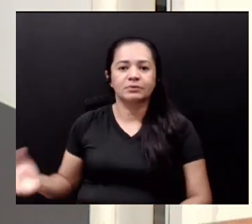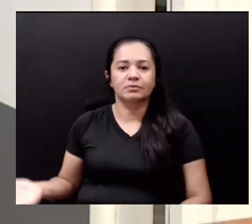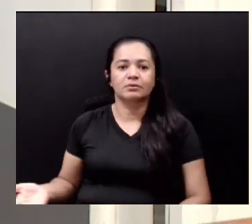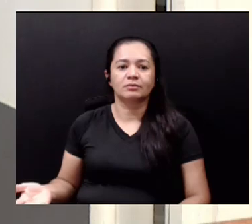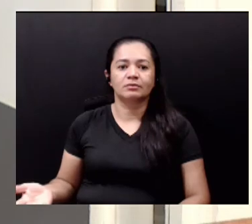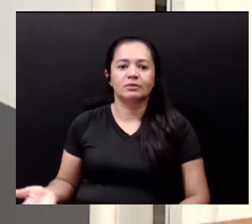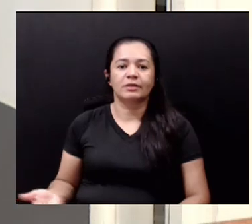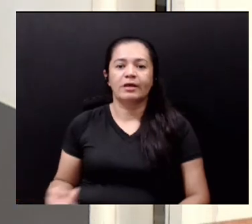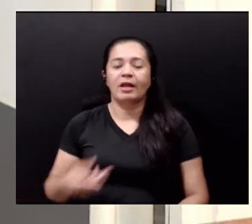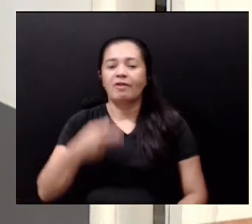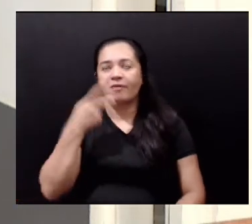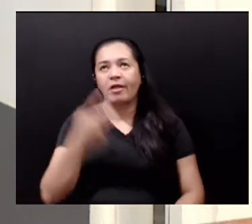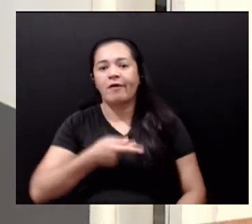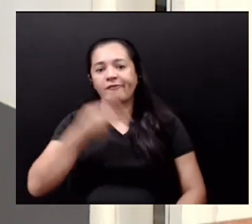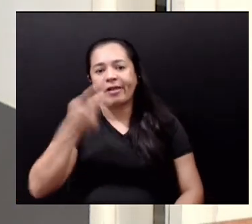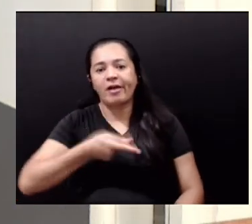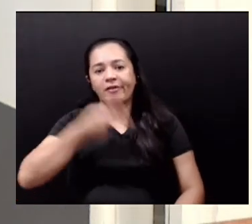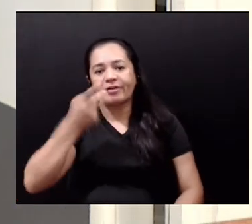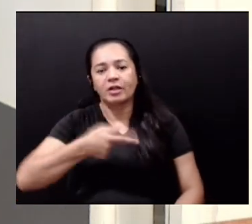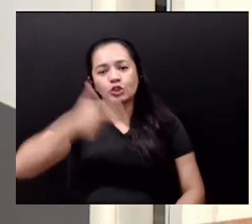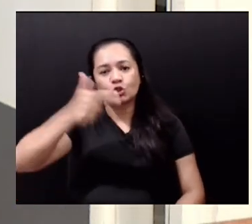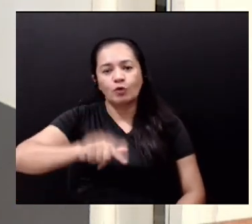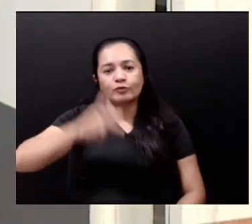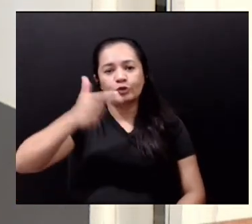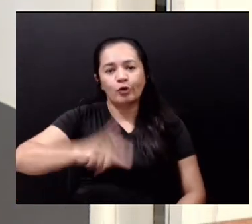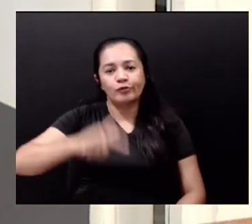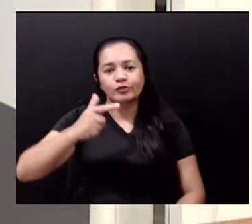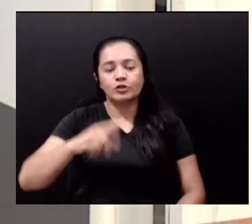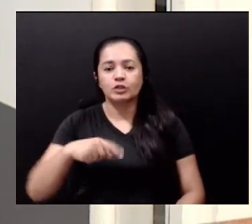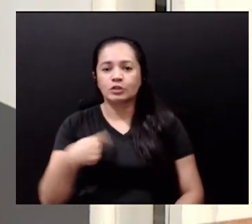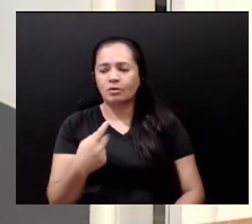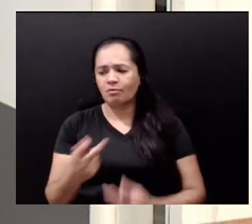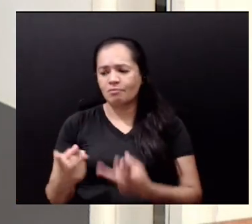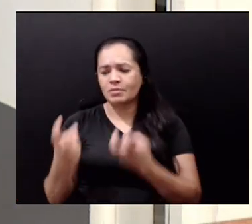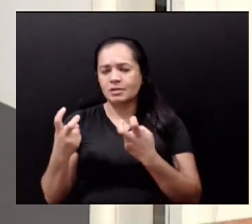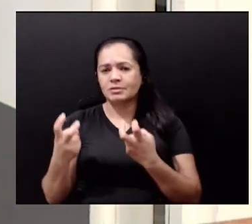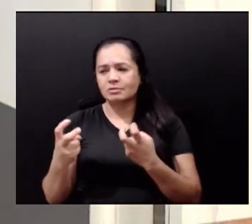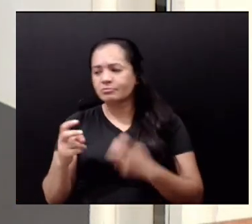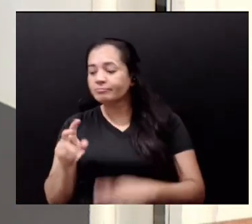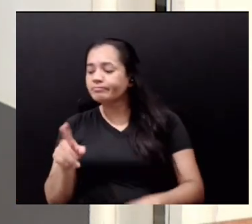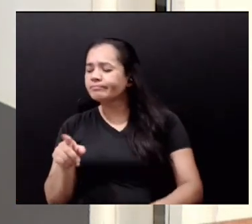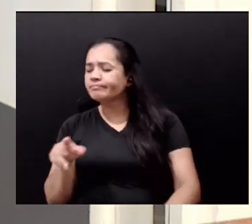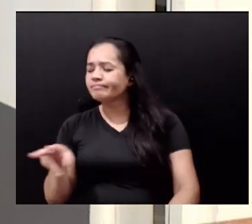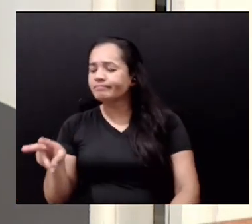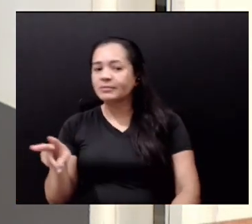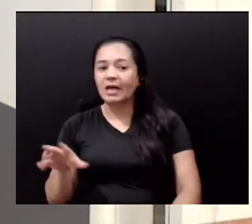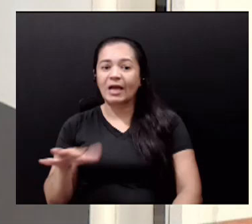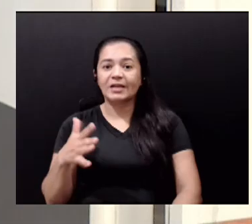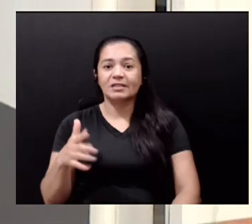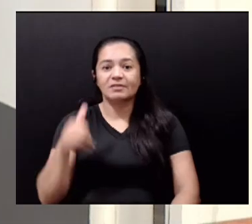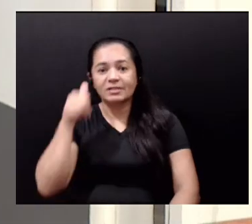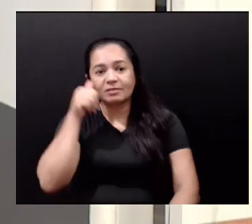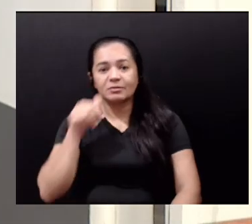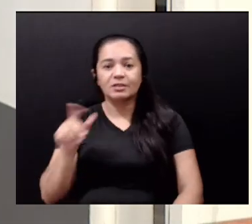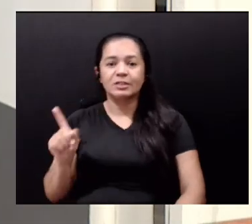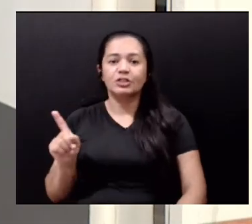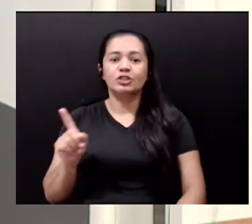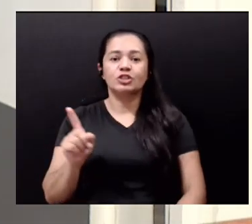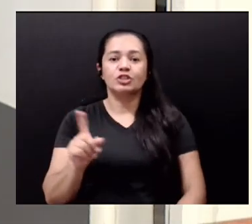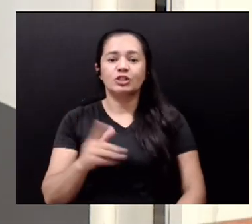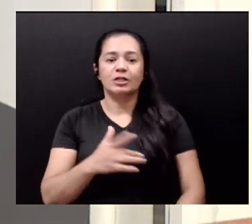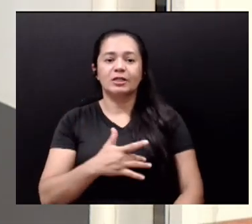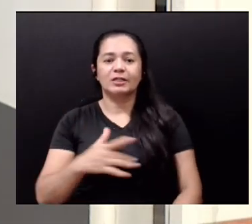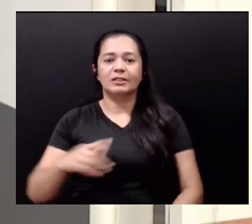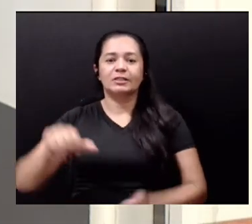vezes sobre isso, né, que a gente possa identificar sinais, que às vezes a mulher chega num centro de saúde relatando uma dor,